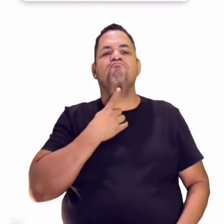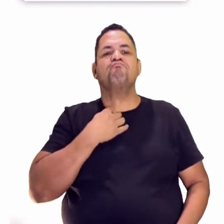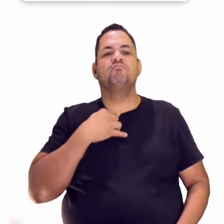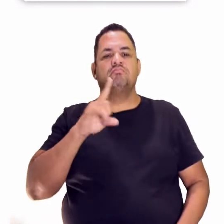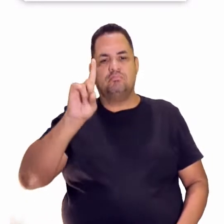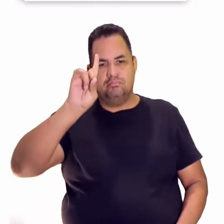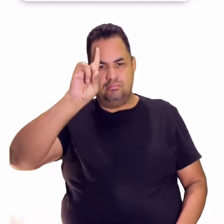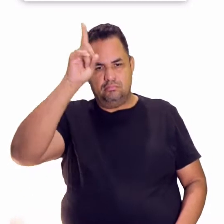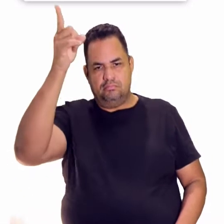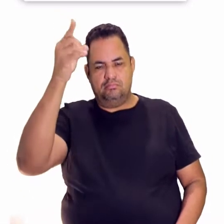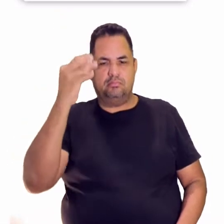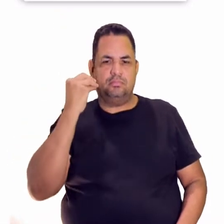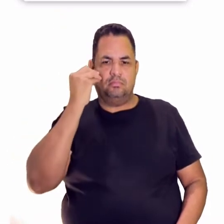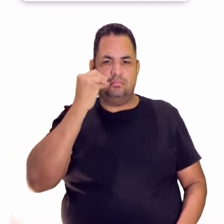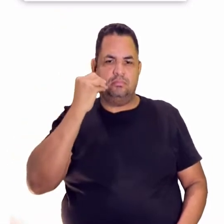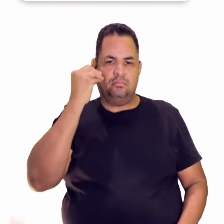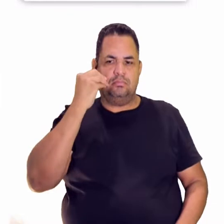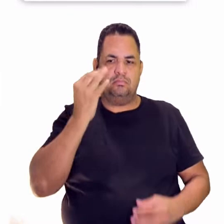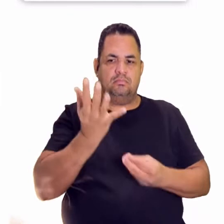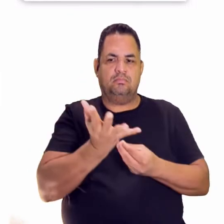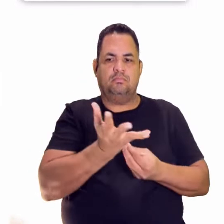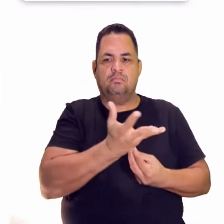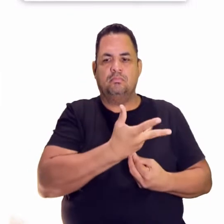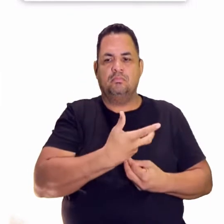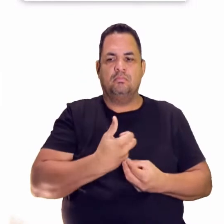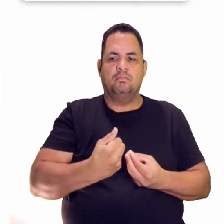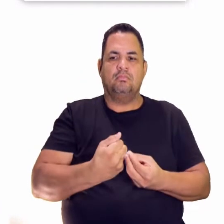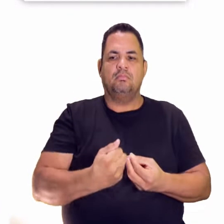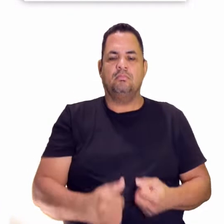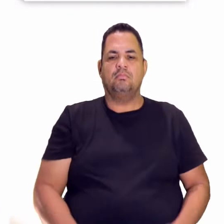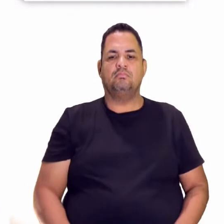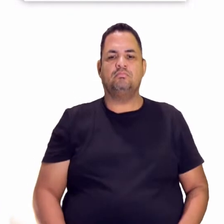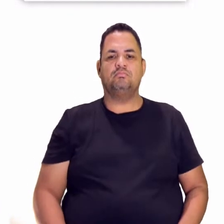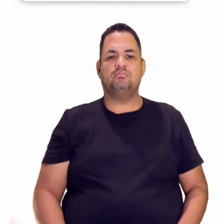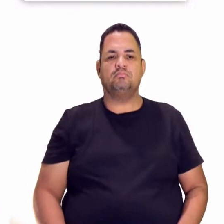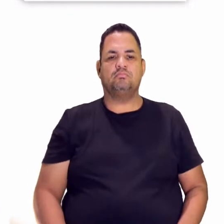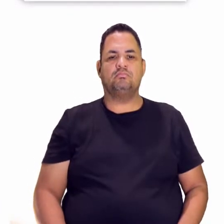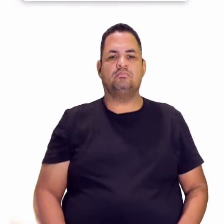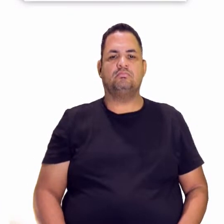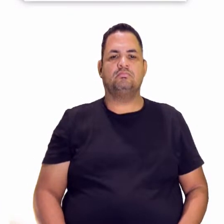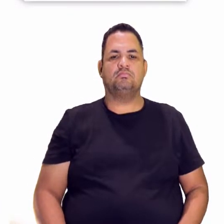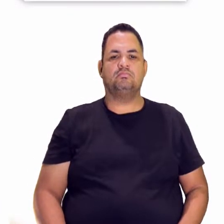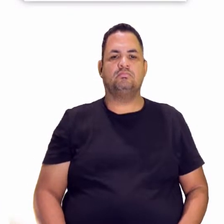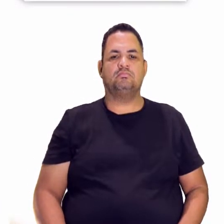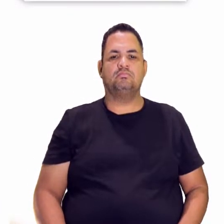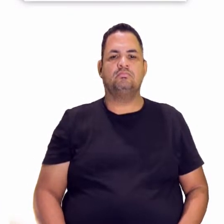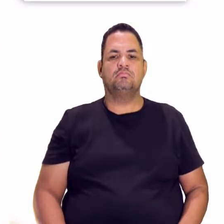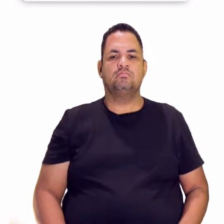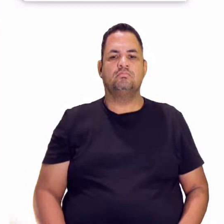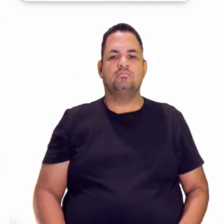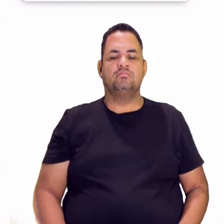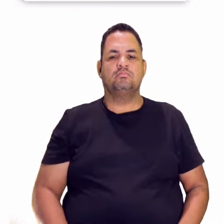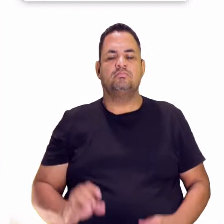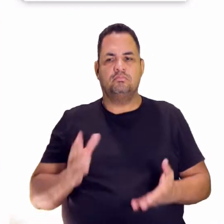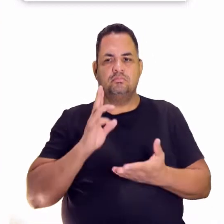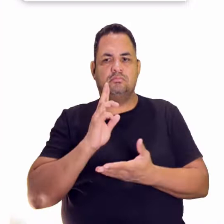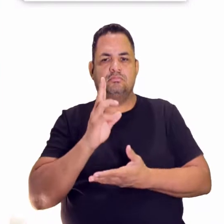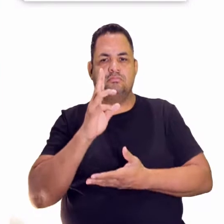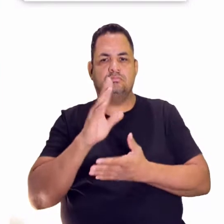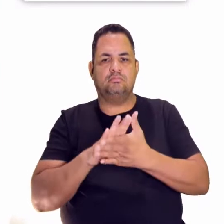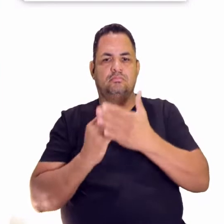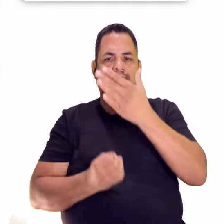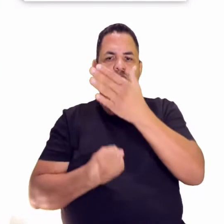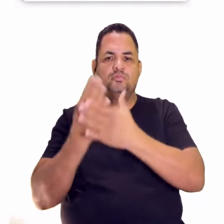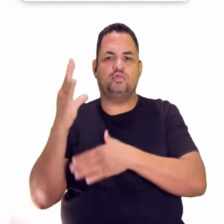pelas invenções e experimentações artísticas. É óbvio, né? Cada vez que aparece